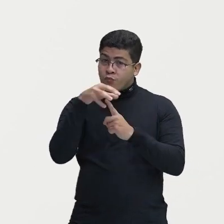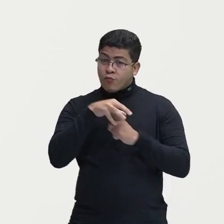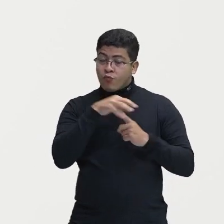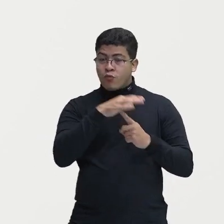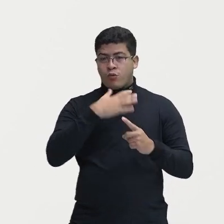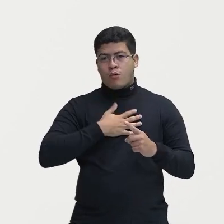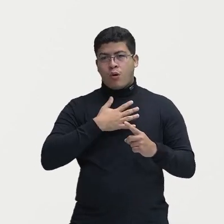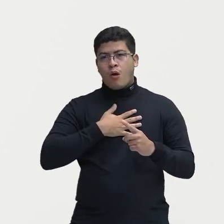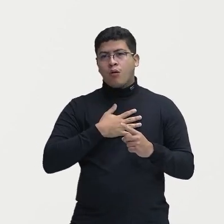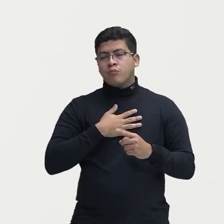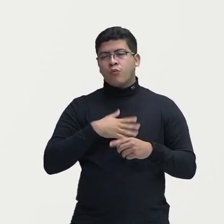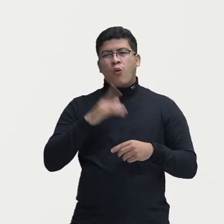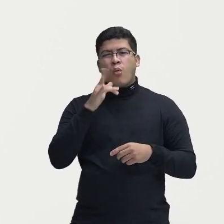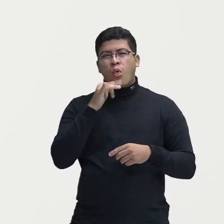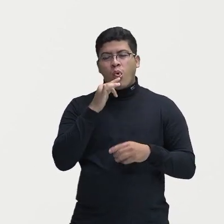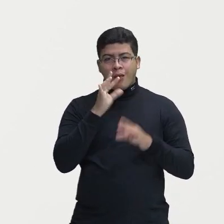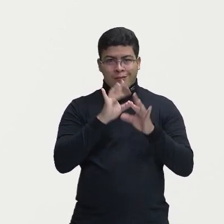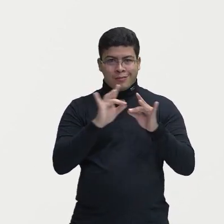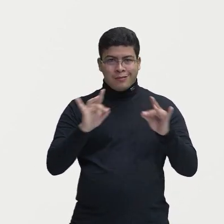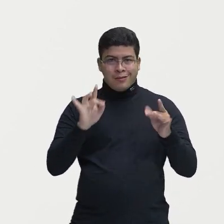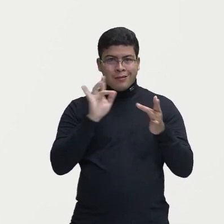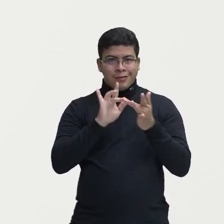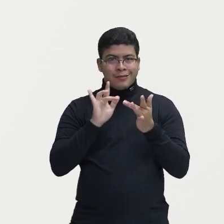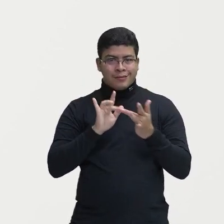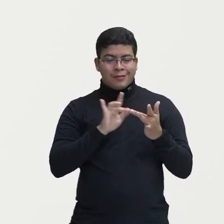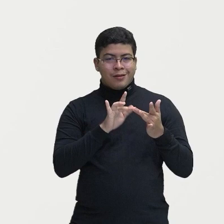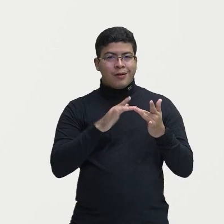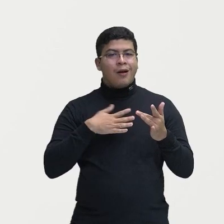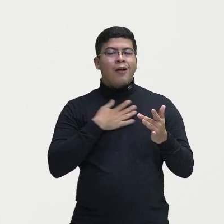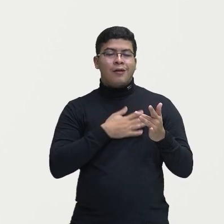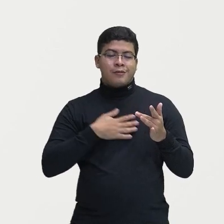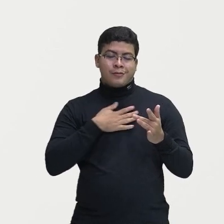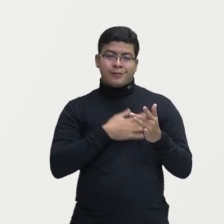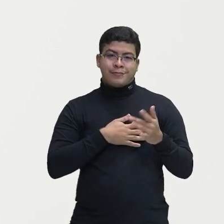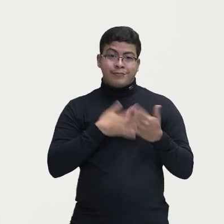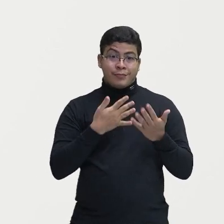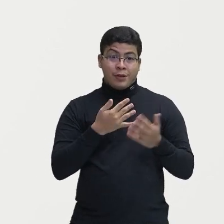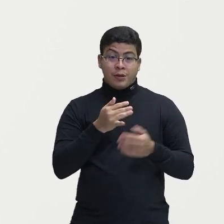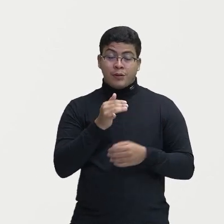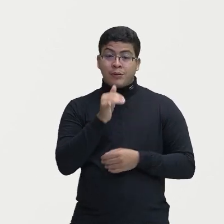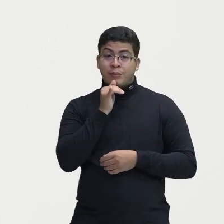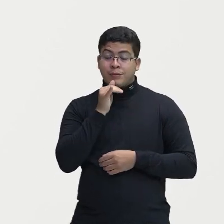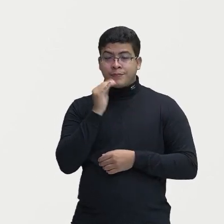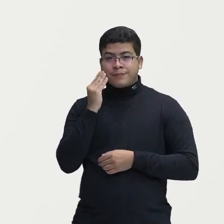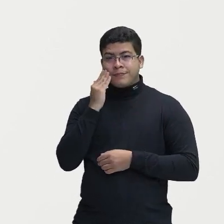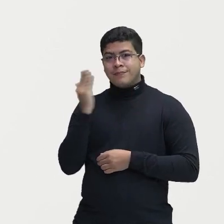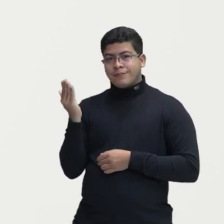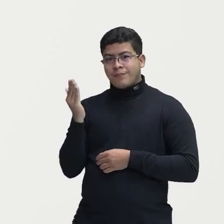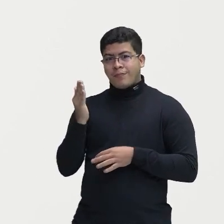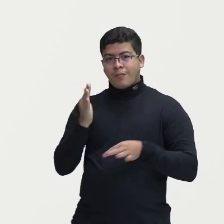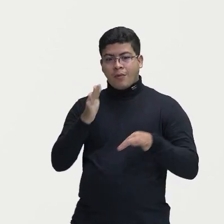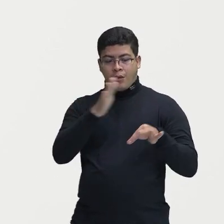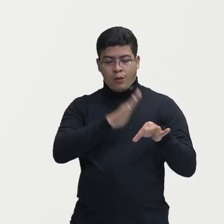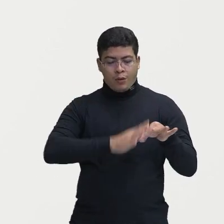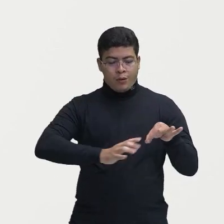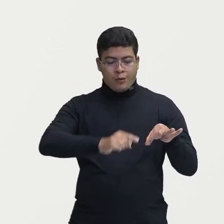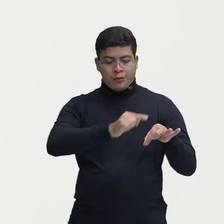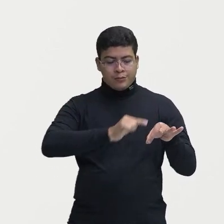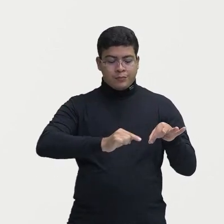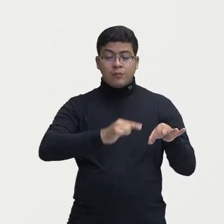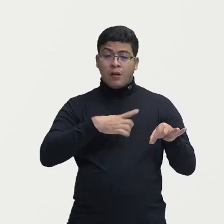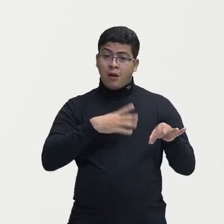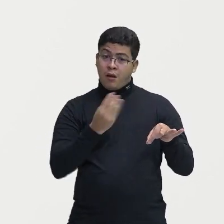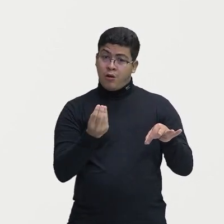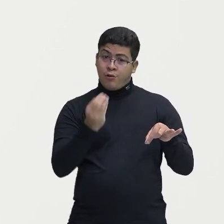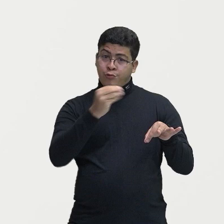para reproduzir, tá bom? Então, a gente observa aí o exemplo da candidíase, que está relacionada justamente com